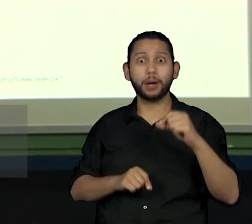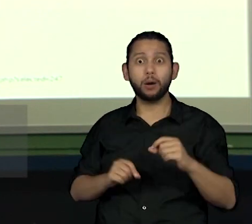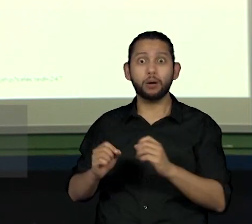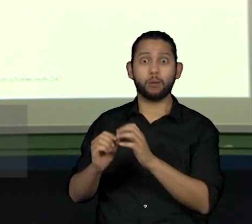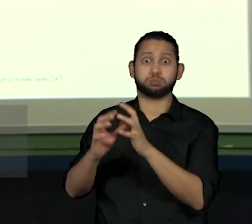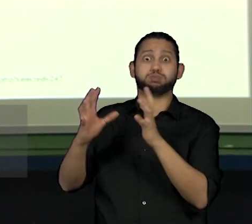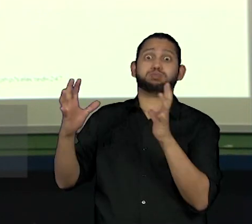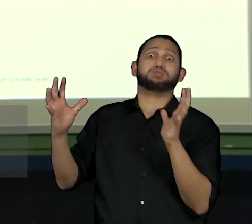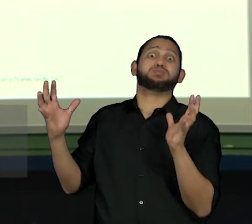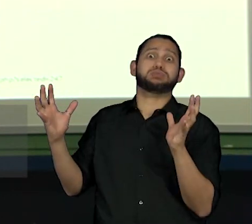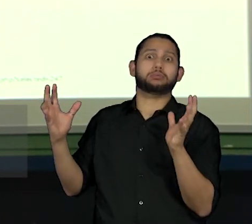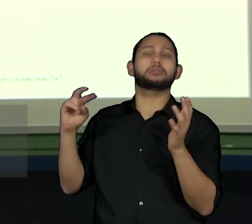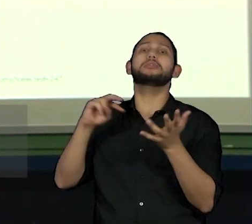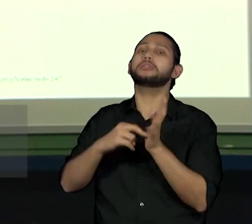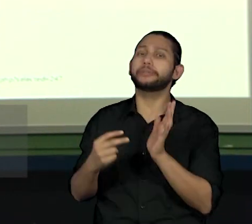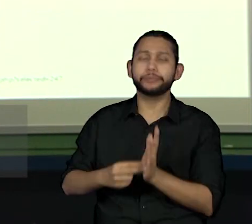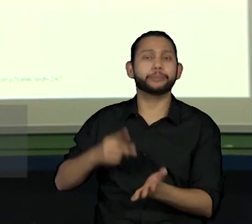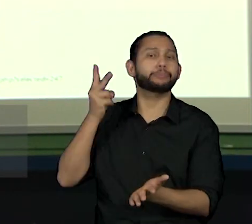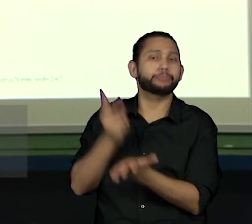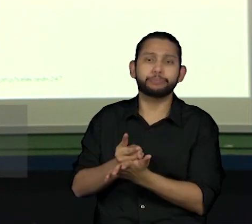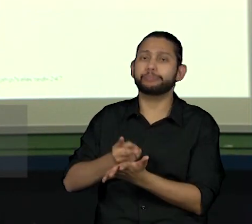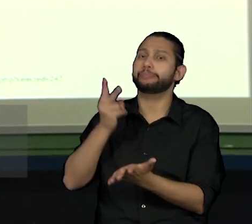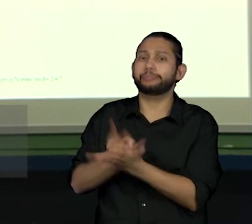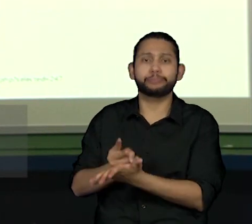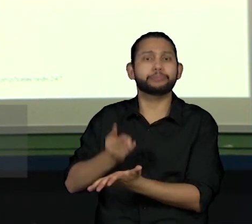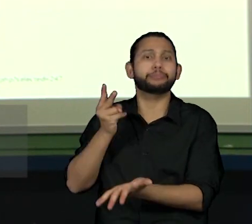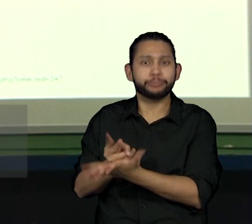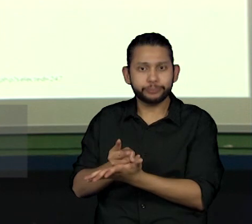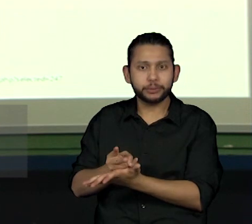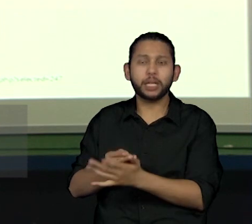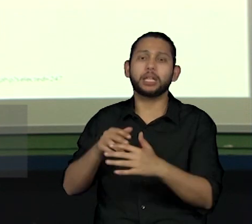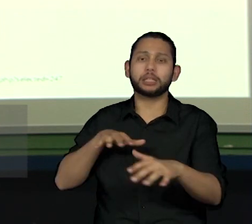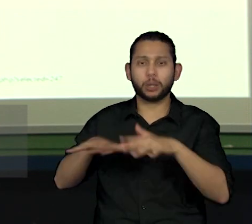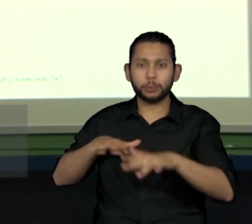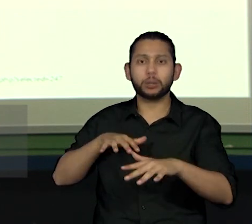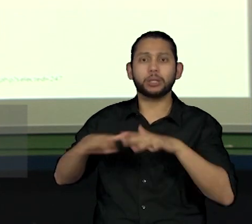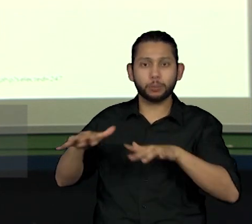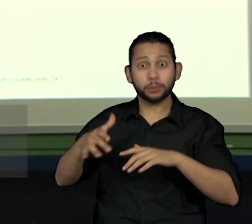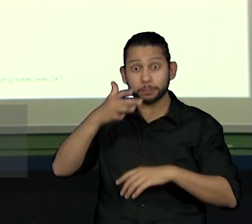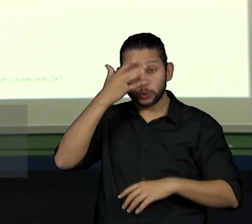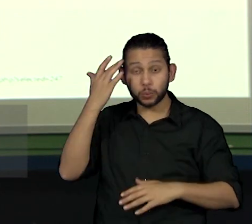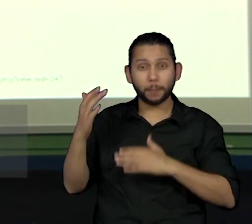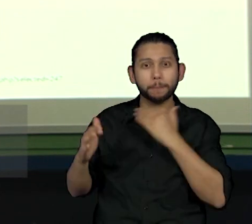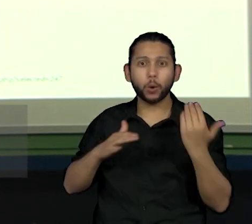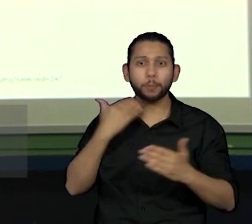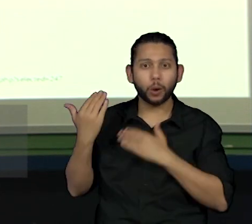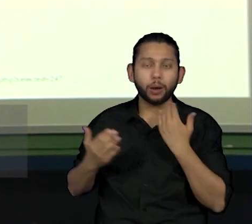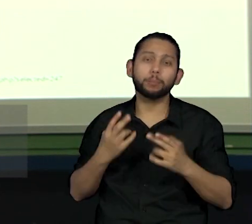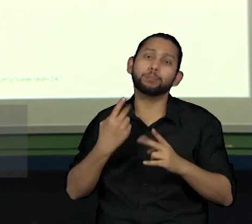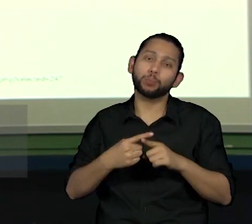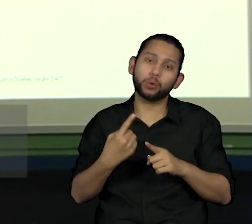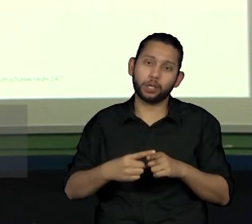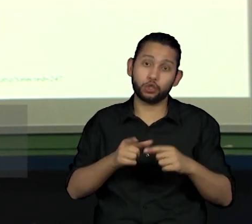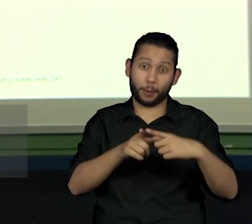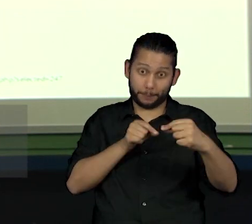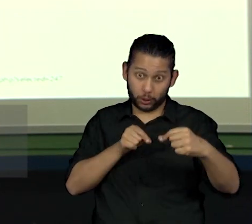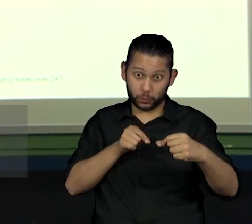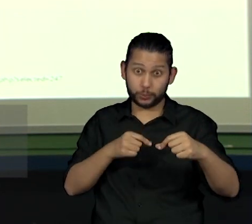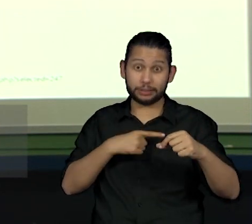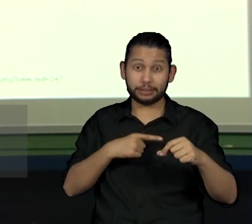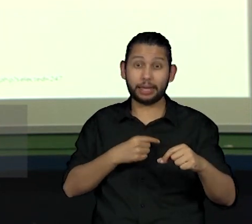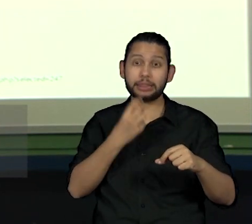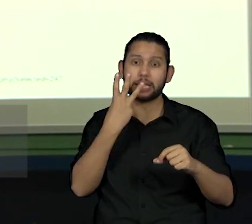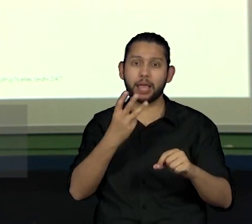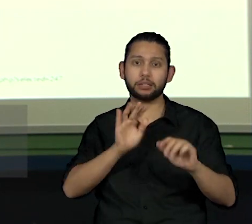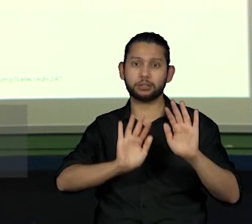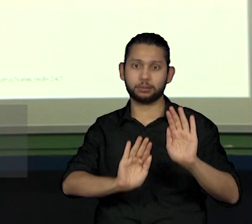mundi. Quer dizer que lá no Japão tem muitas mortes, porque no Japão ele está no encontro de 3 placas. Olha aqui